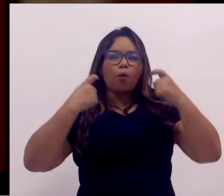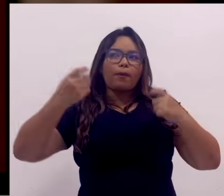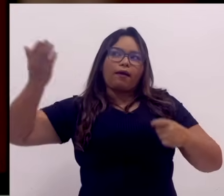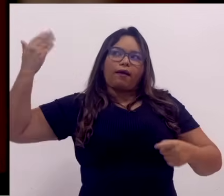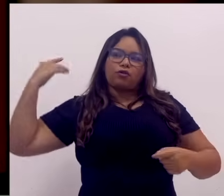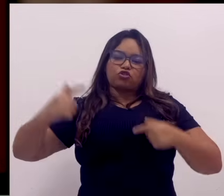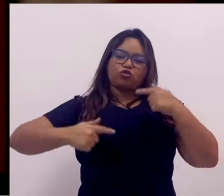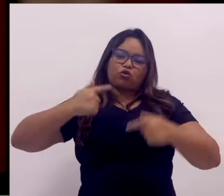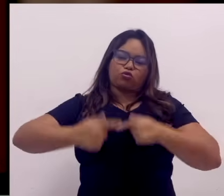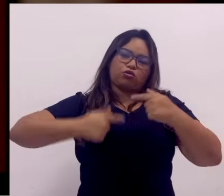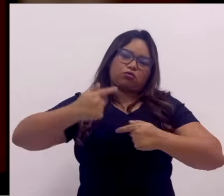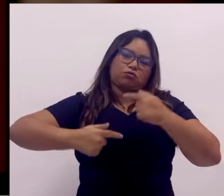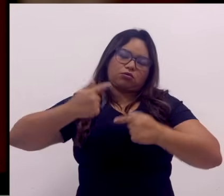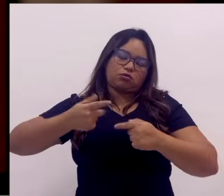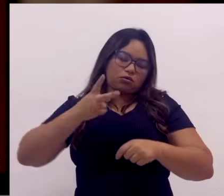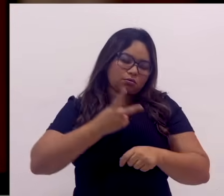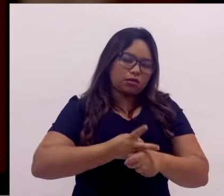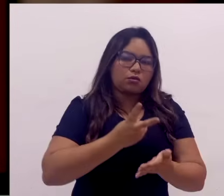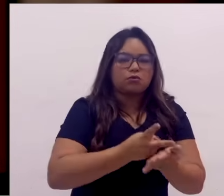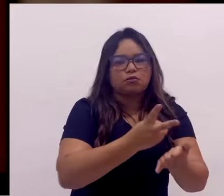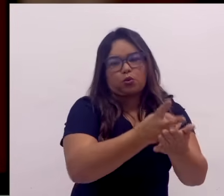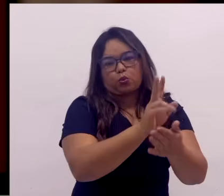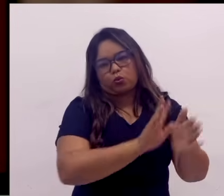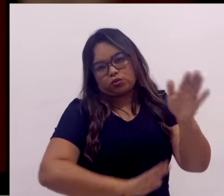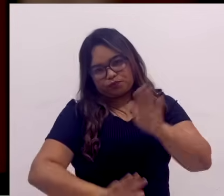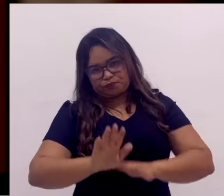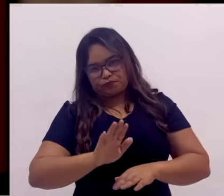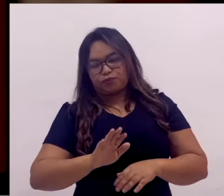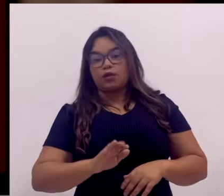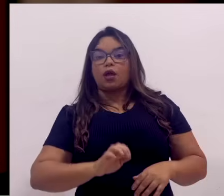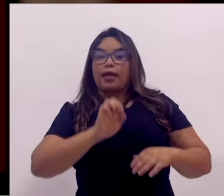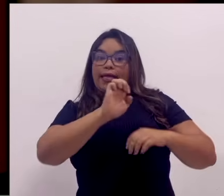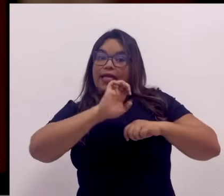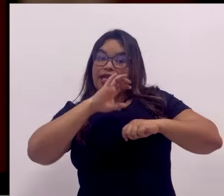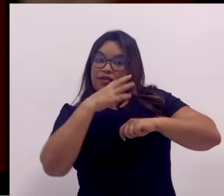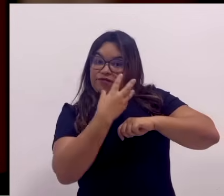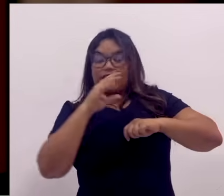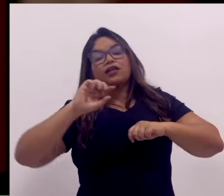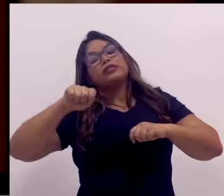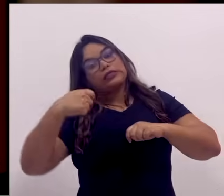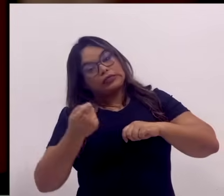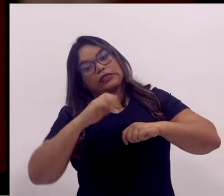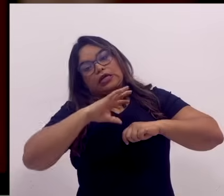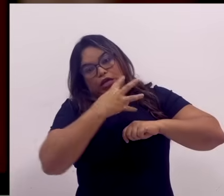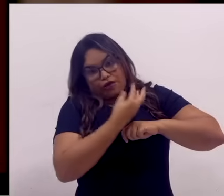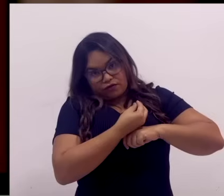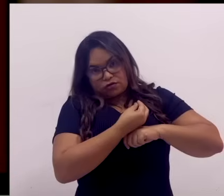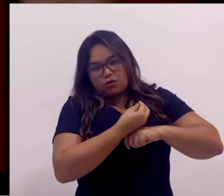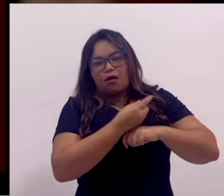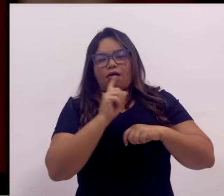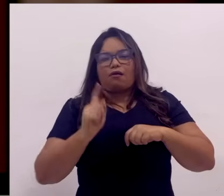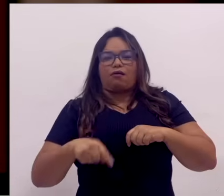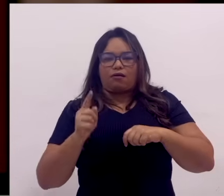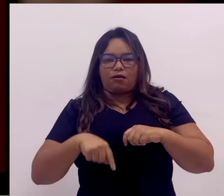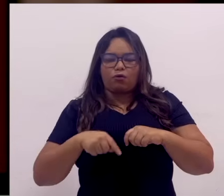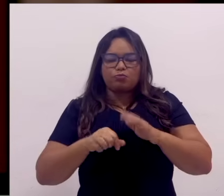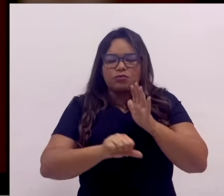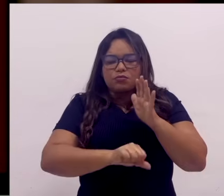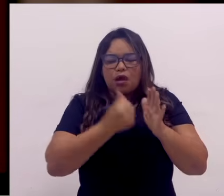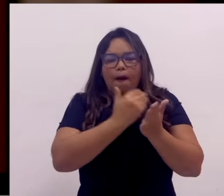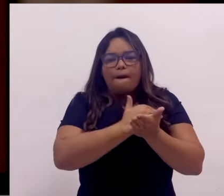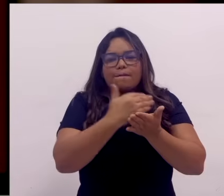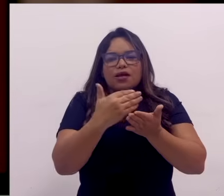Então, Éfeso deve ter sido o primeiro período do cristianismo, e se estudarmos os eventos, podemos colocar ali um